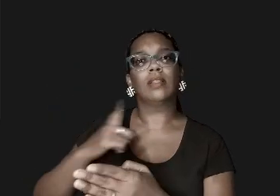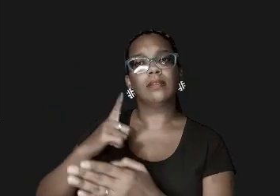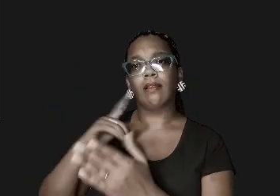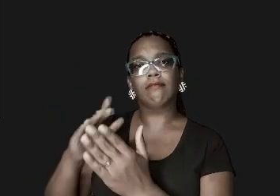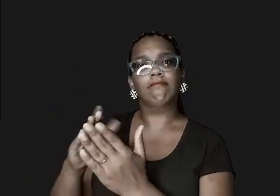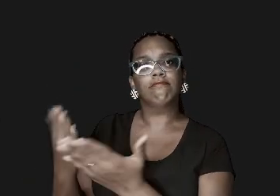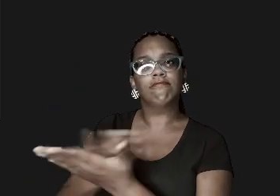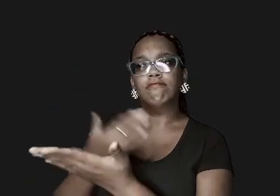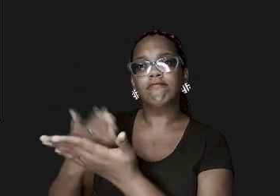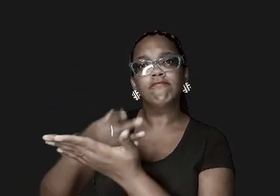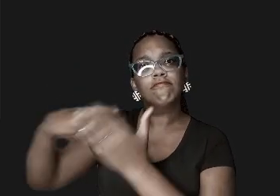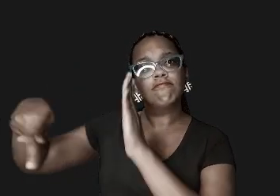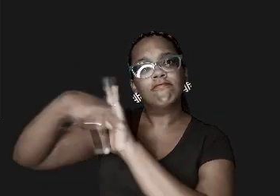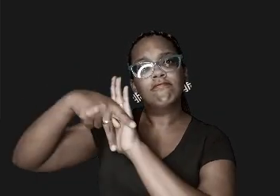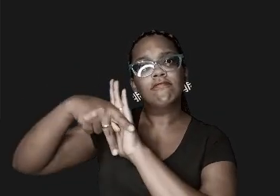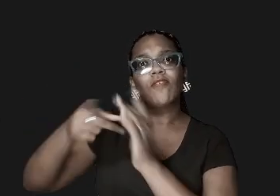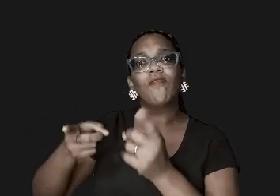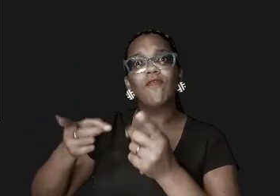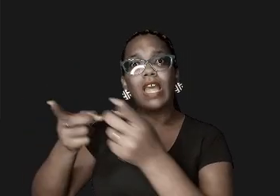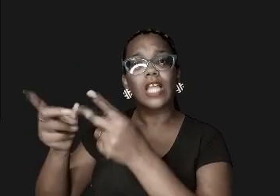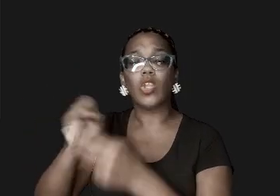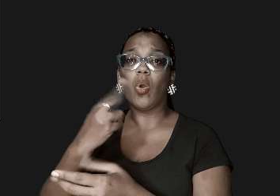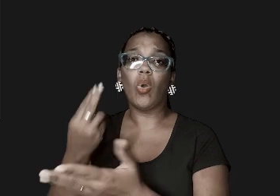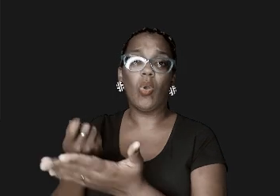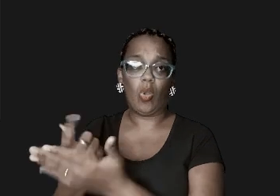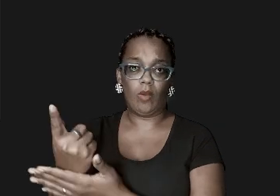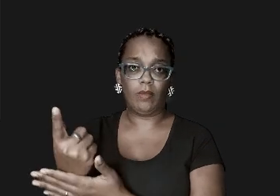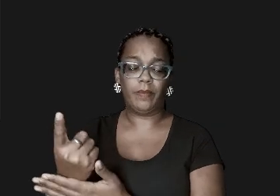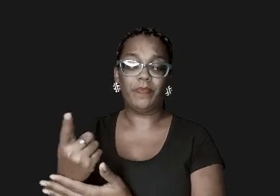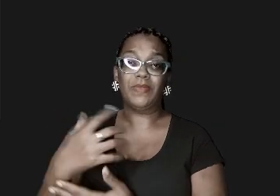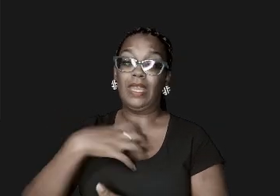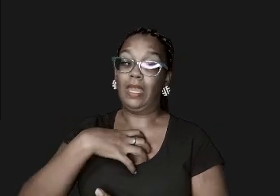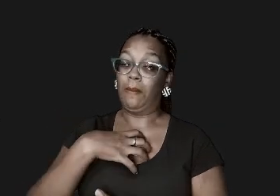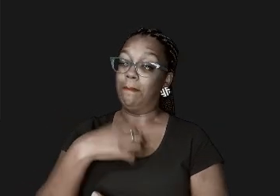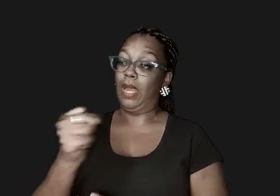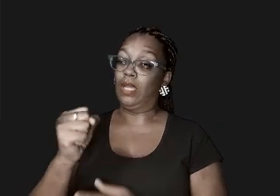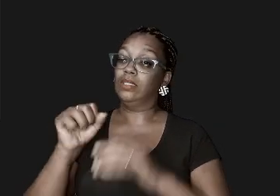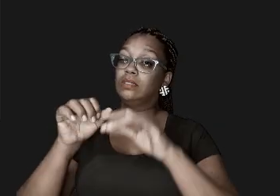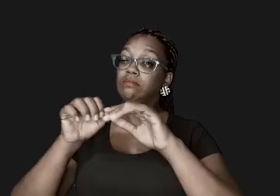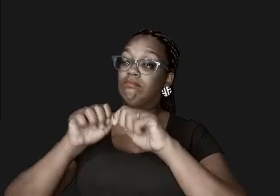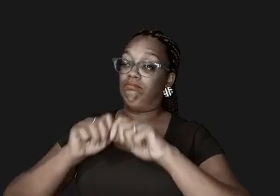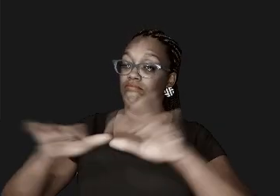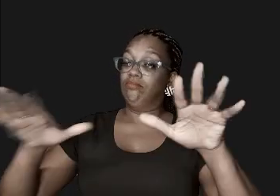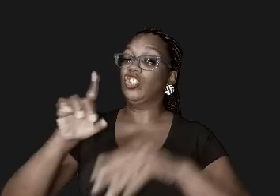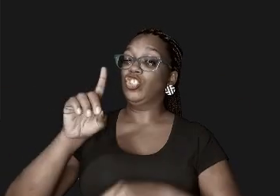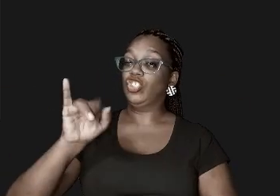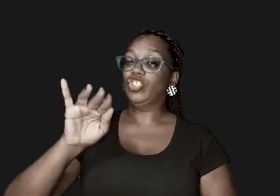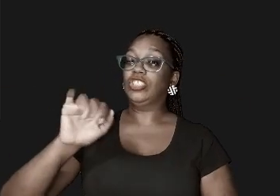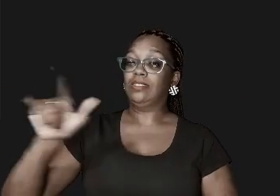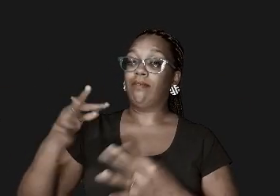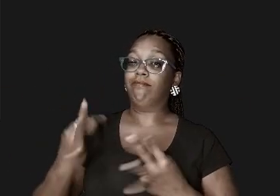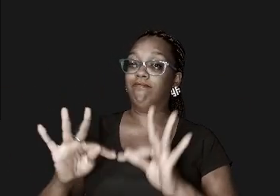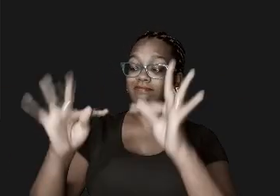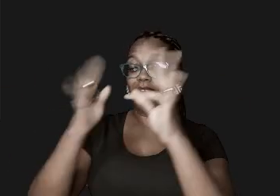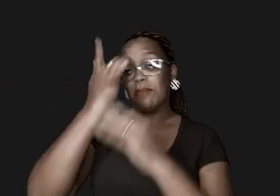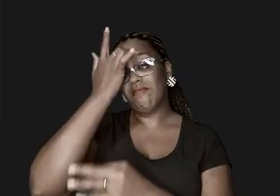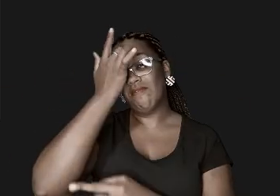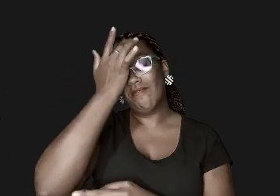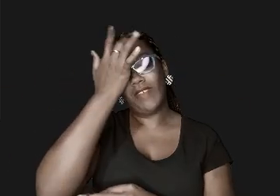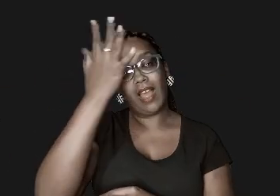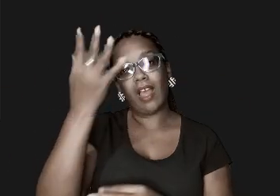ah simplesmente uma atuação direta no livro de venda ou de compra do ativo